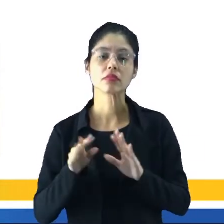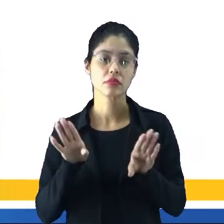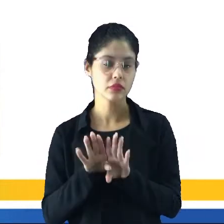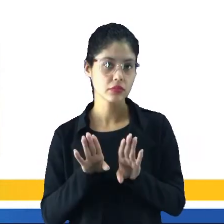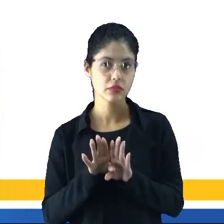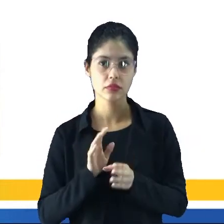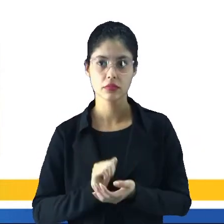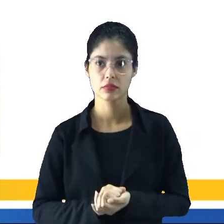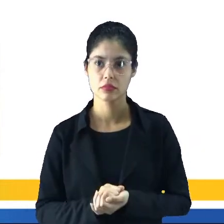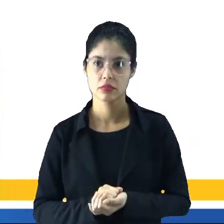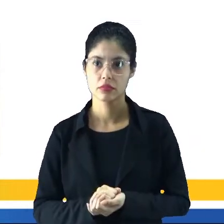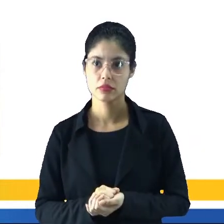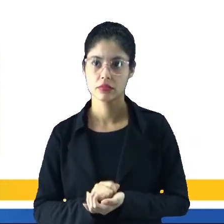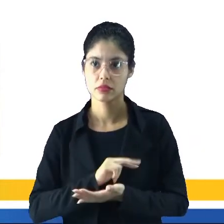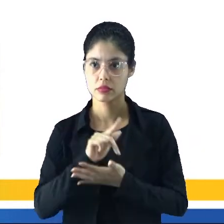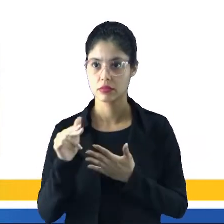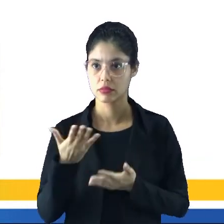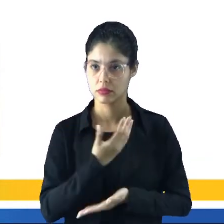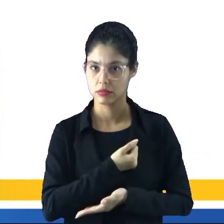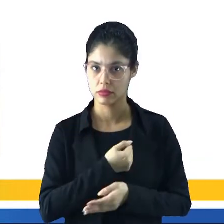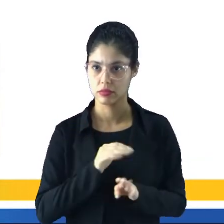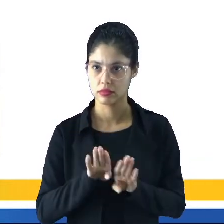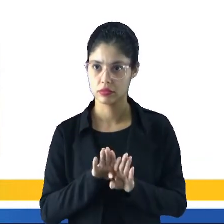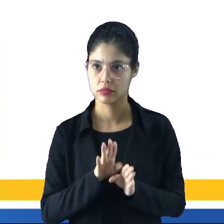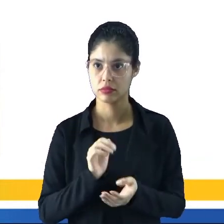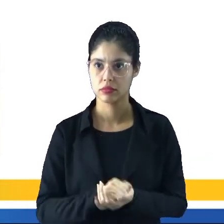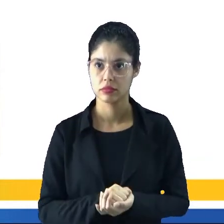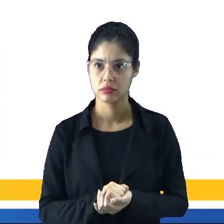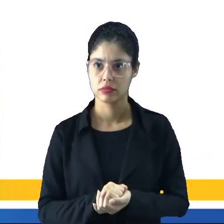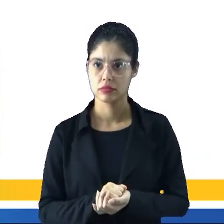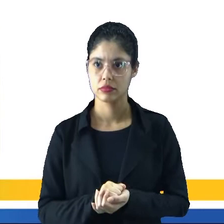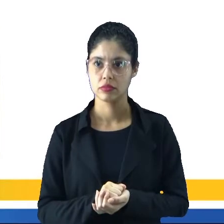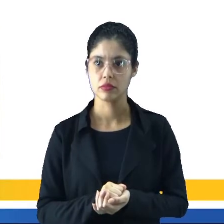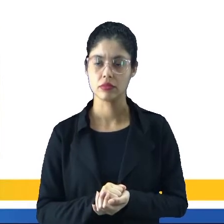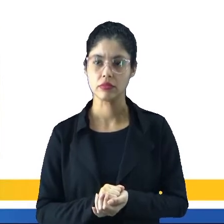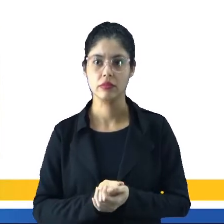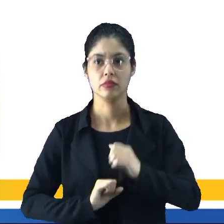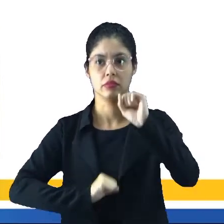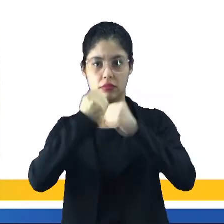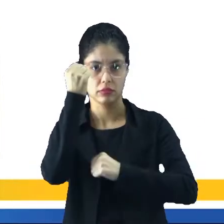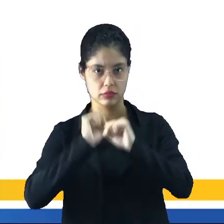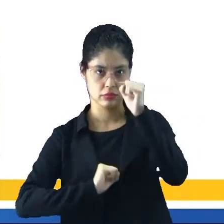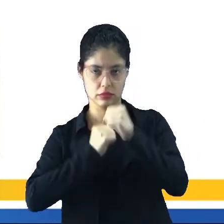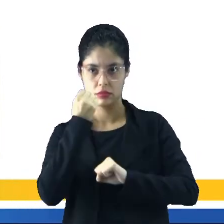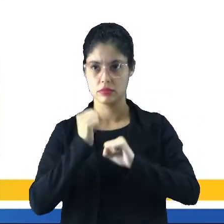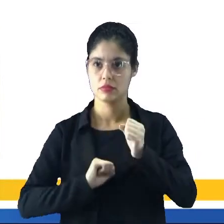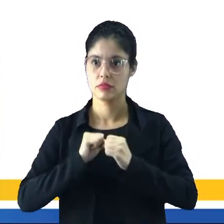significar, inúmeras coisas também? A nuclear plant, uma